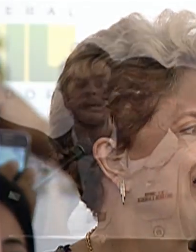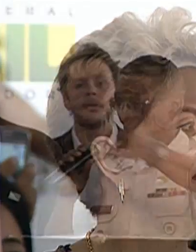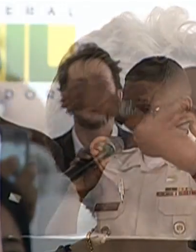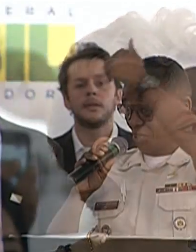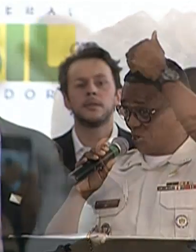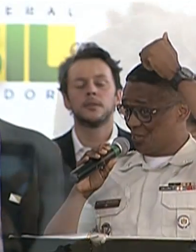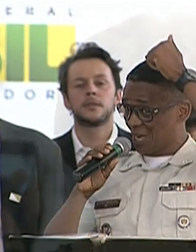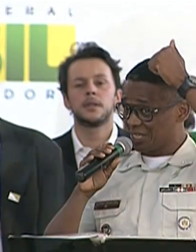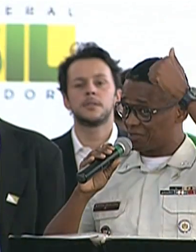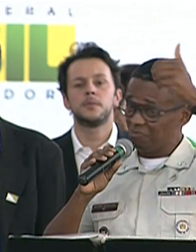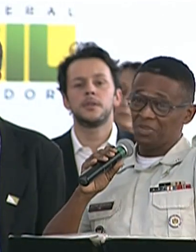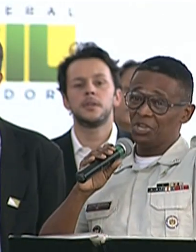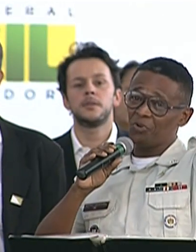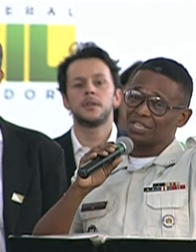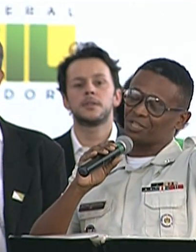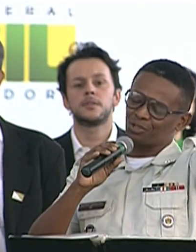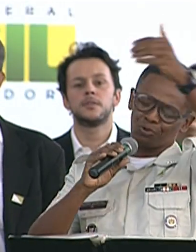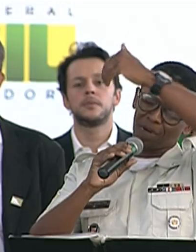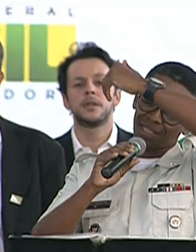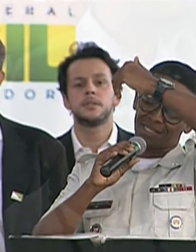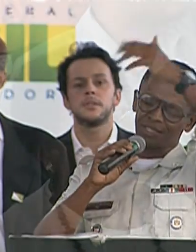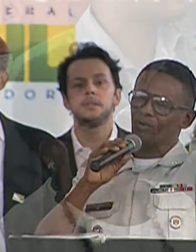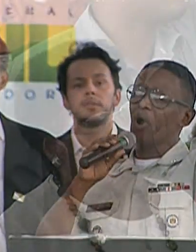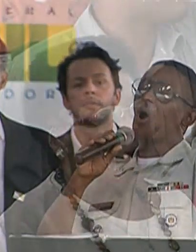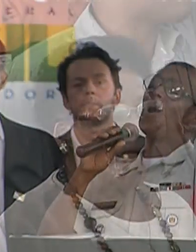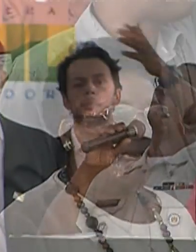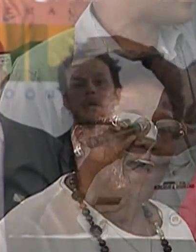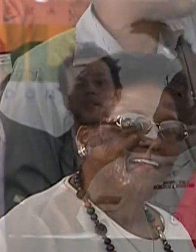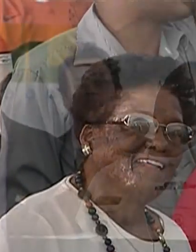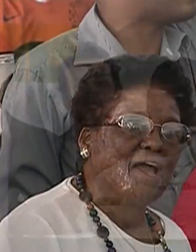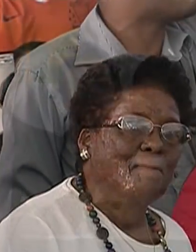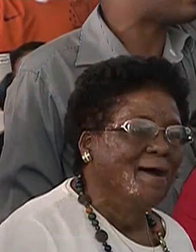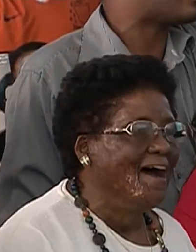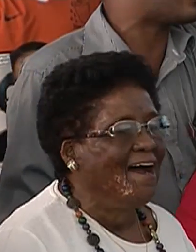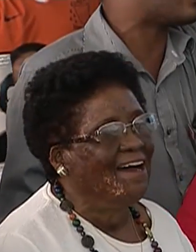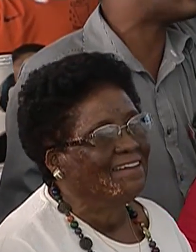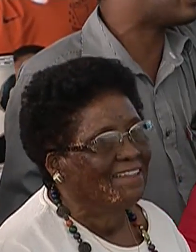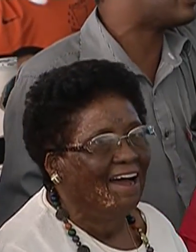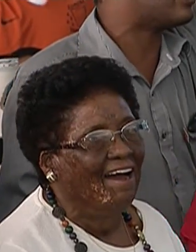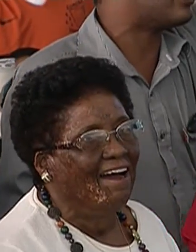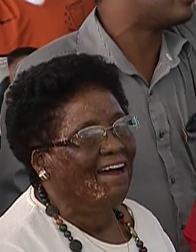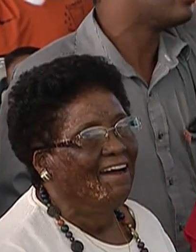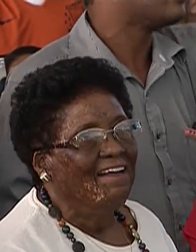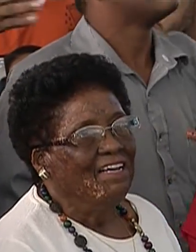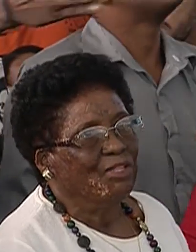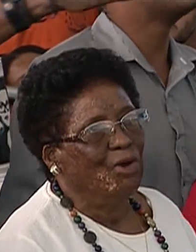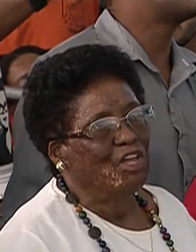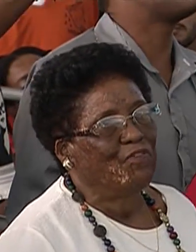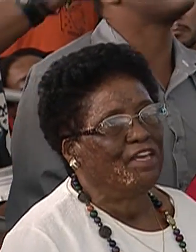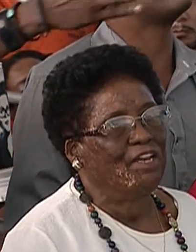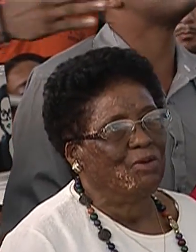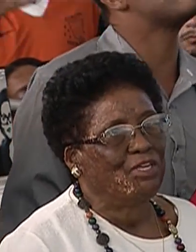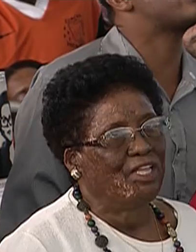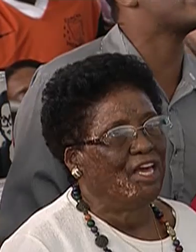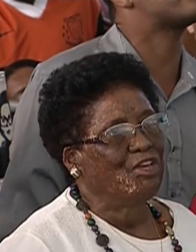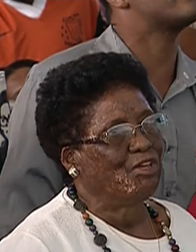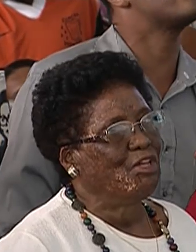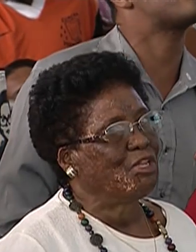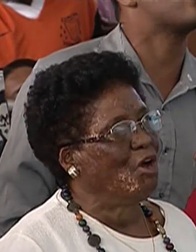Adorada, entre outras mil és tu, Brasil, ó pátria amada,